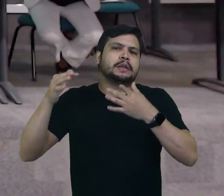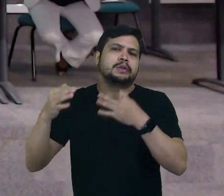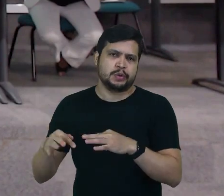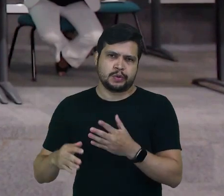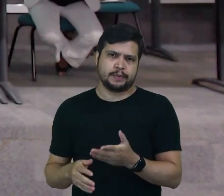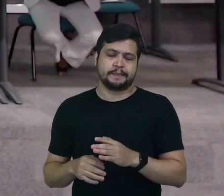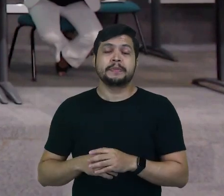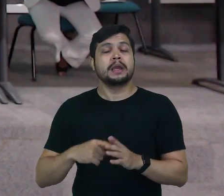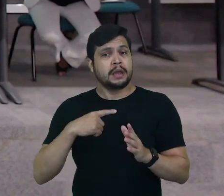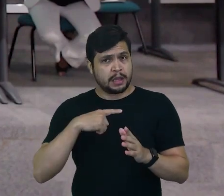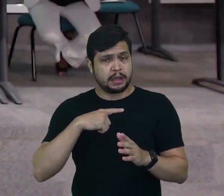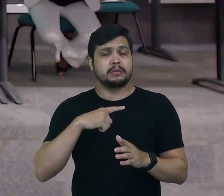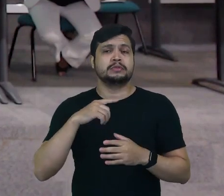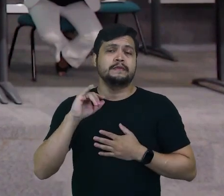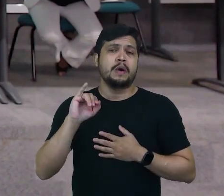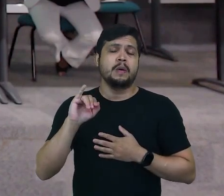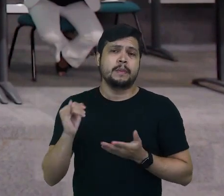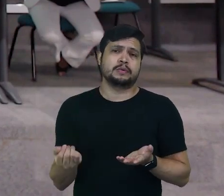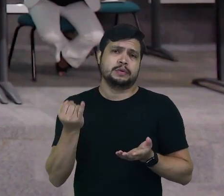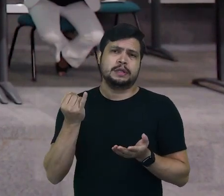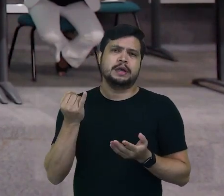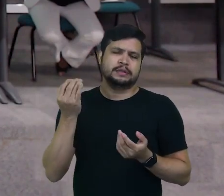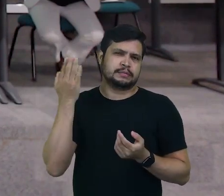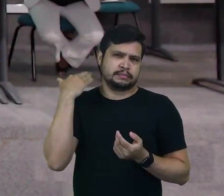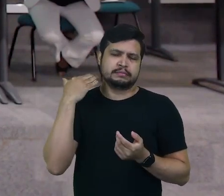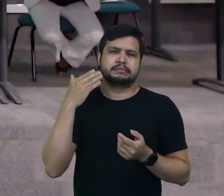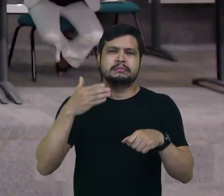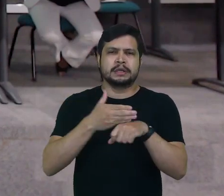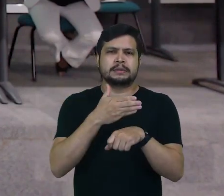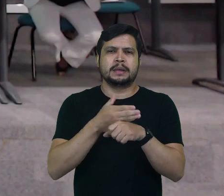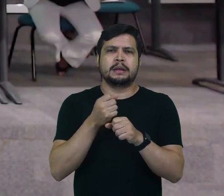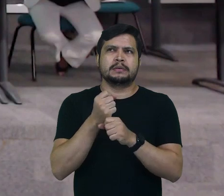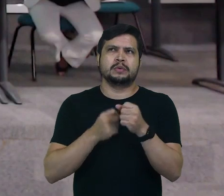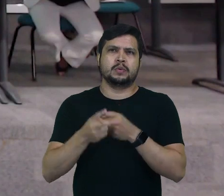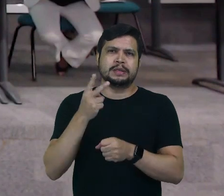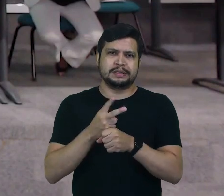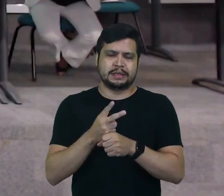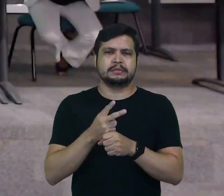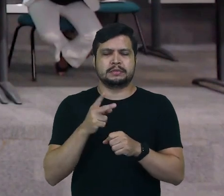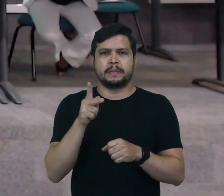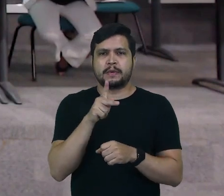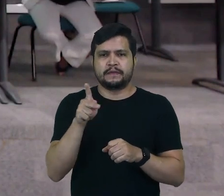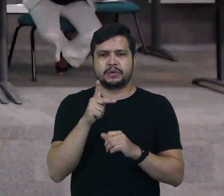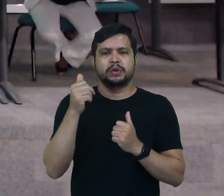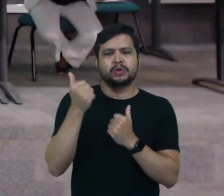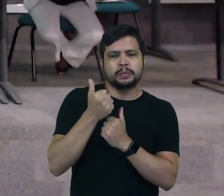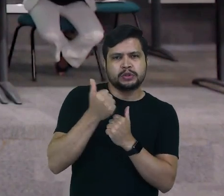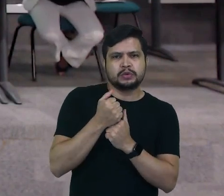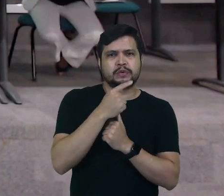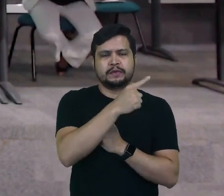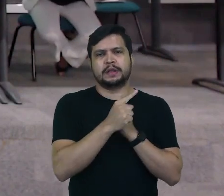levar em consideração também isso. Eu tive o prazer de participar 2 anos como professora temporária, professora substituta na